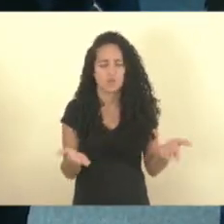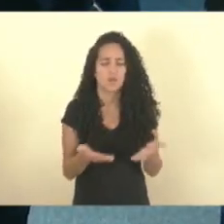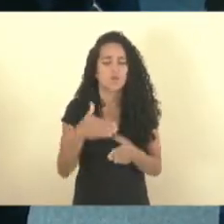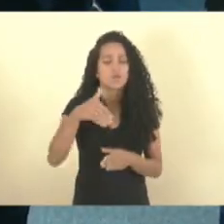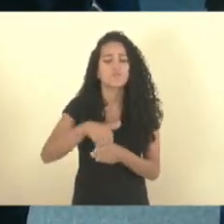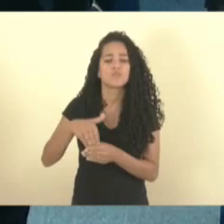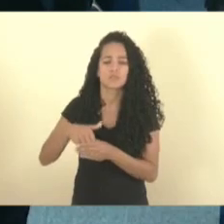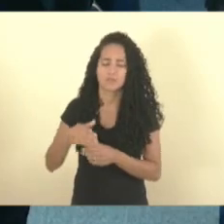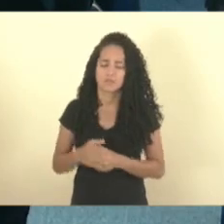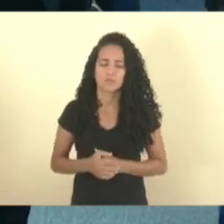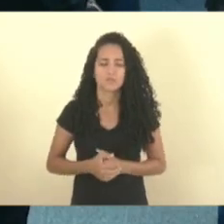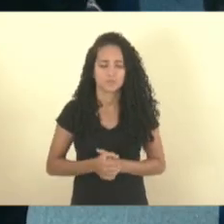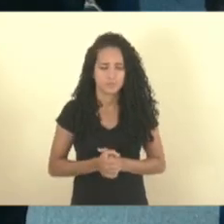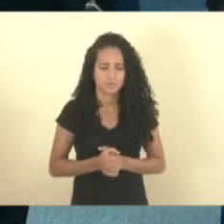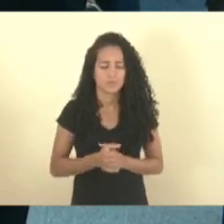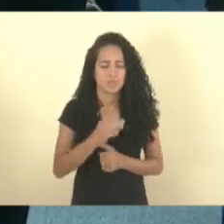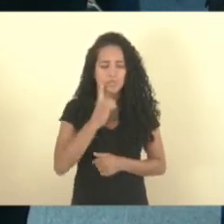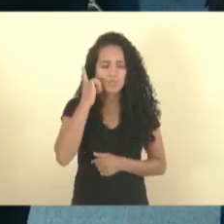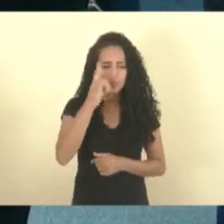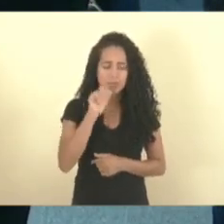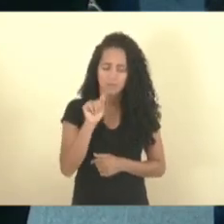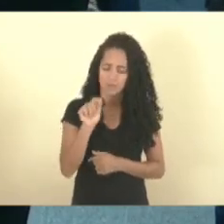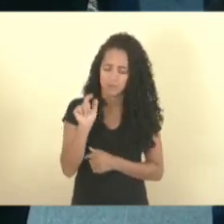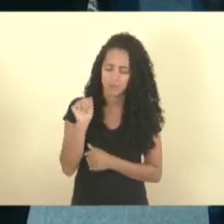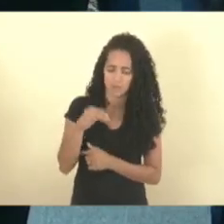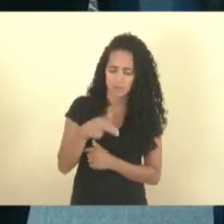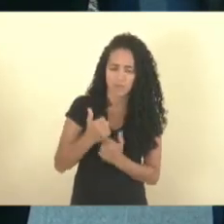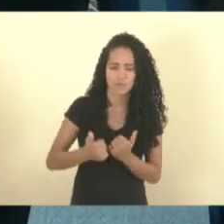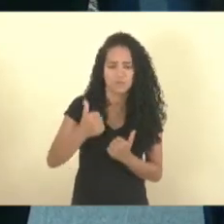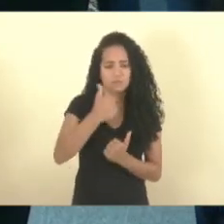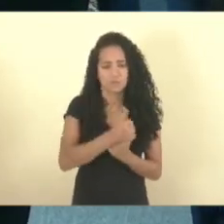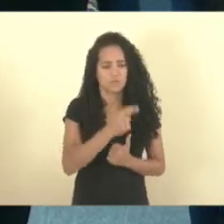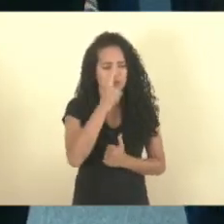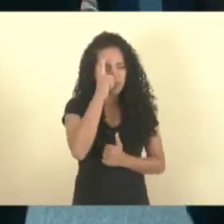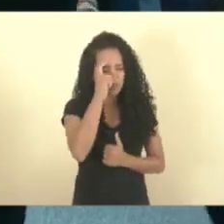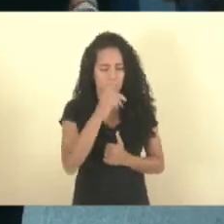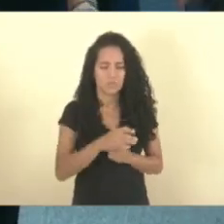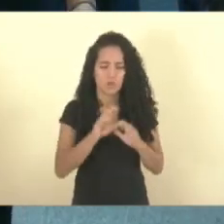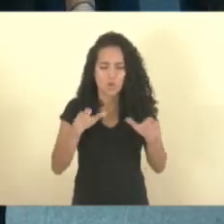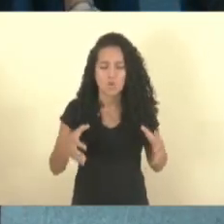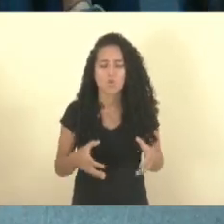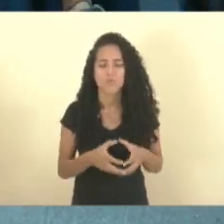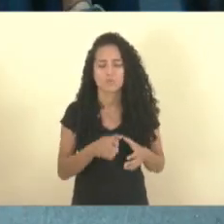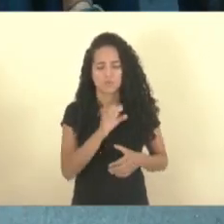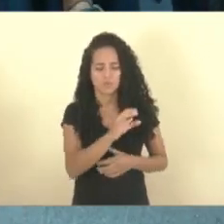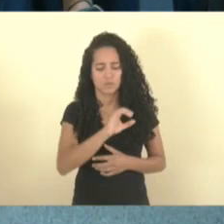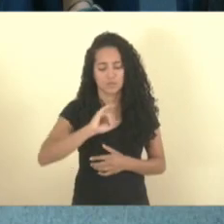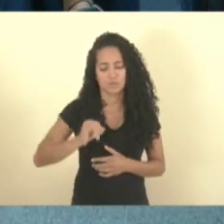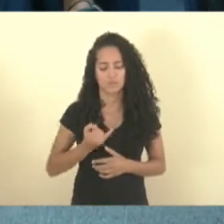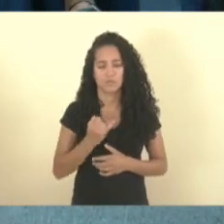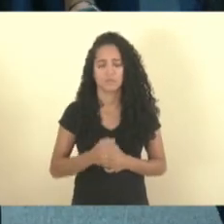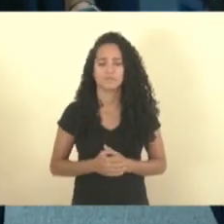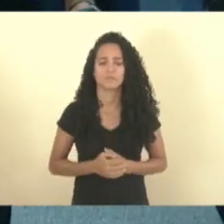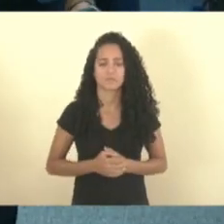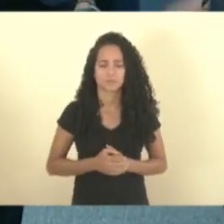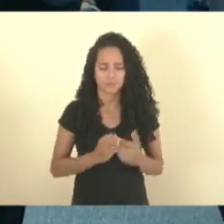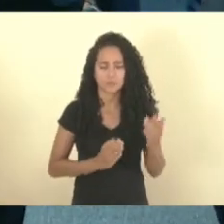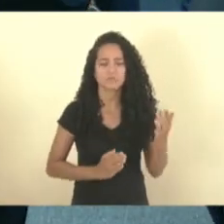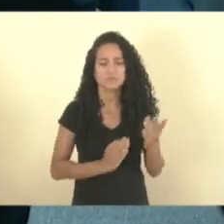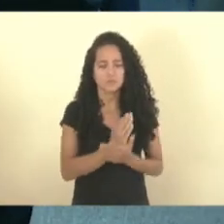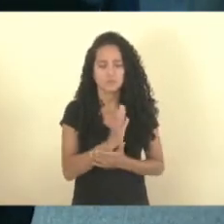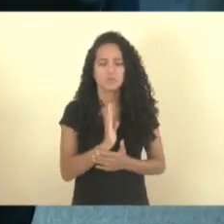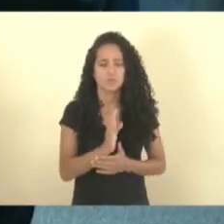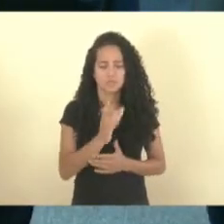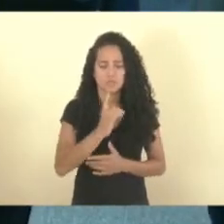matéria, coloco em votação o deputado Alan, substituindo o deputado Deninho, na Comissão de Constituição e Justiça. Pela aprovação da